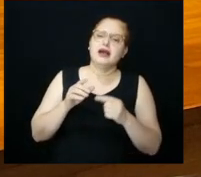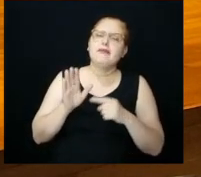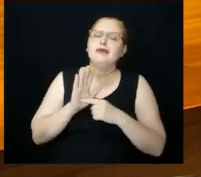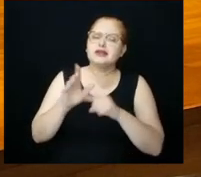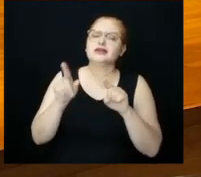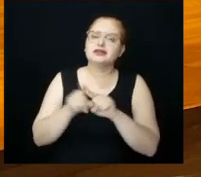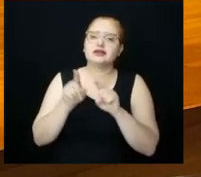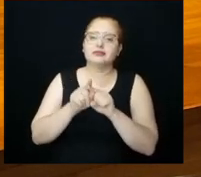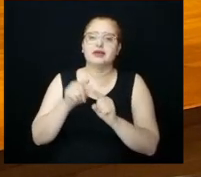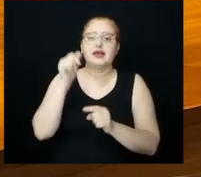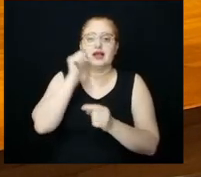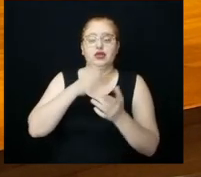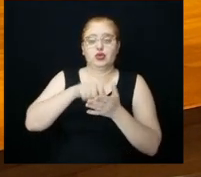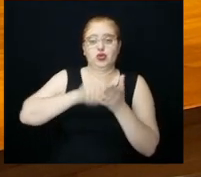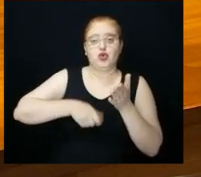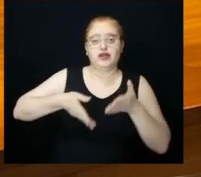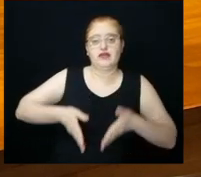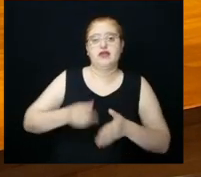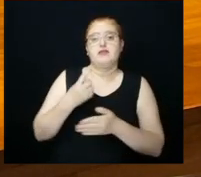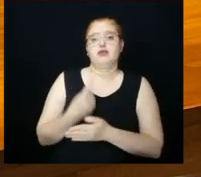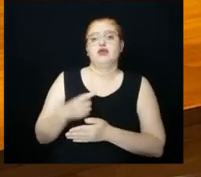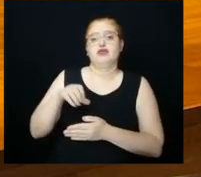situar, a Chimamanda, ela nasceu em